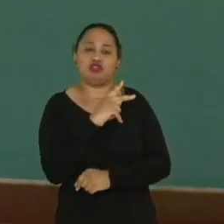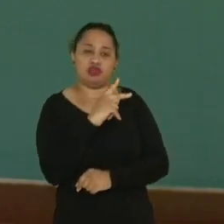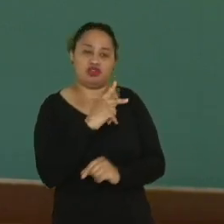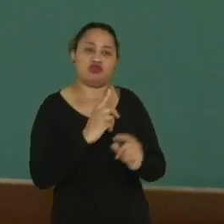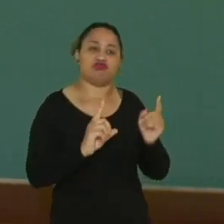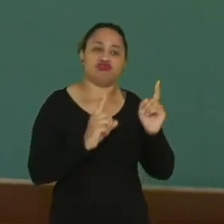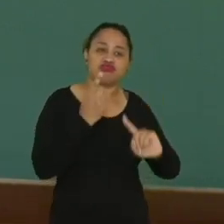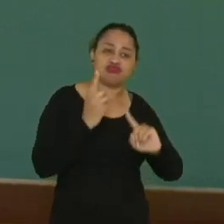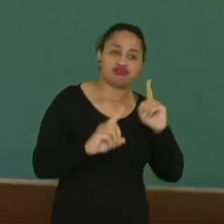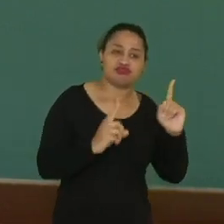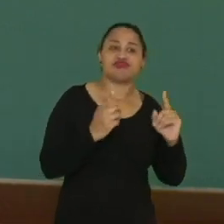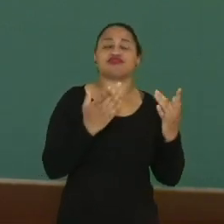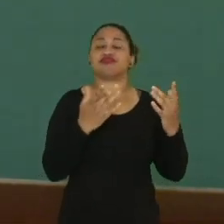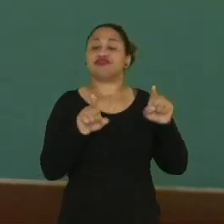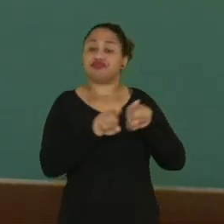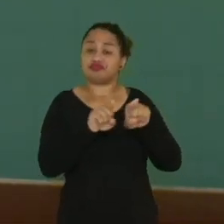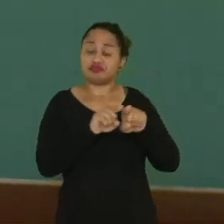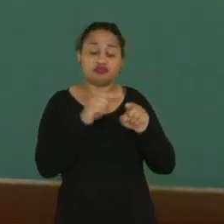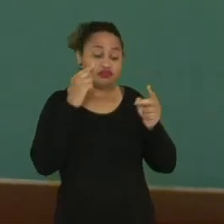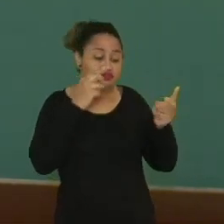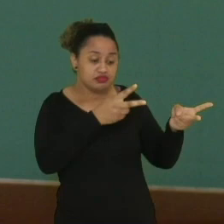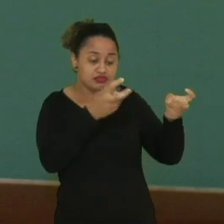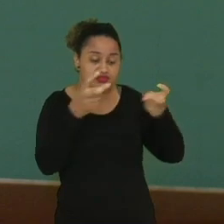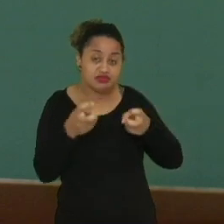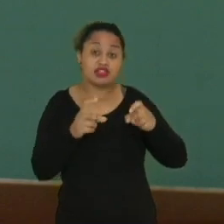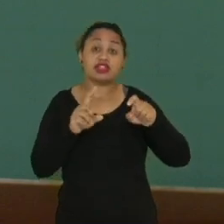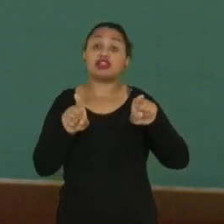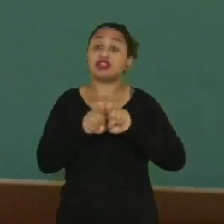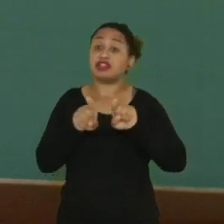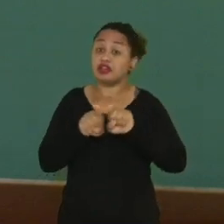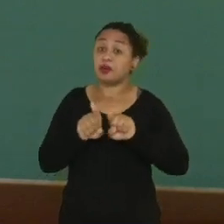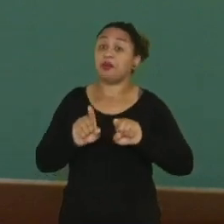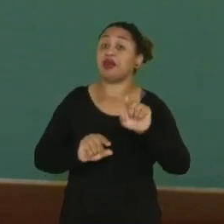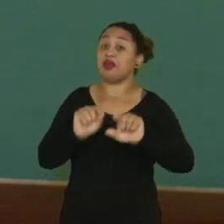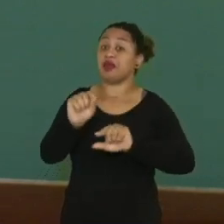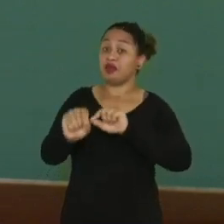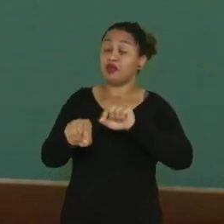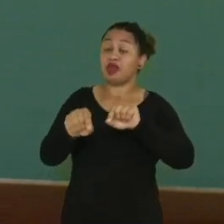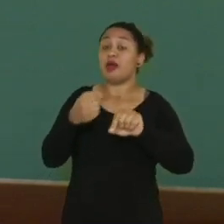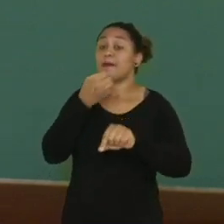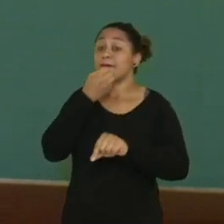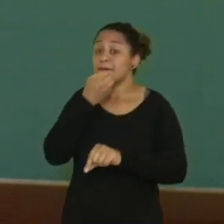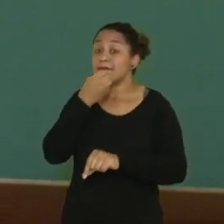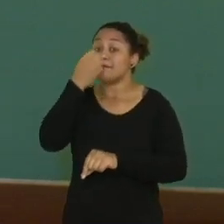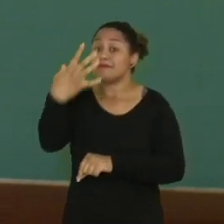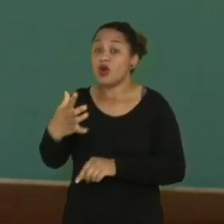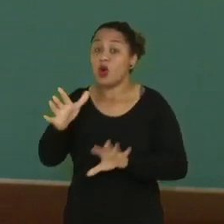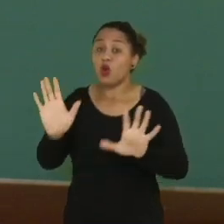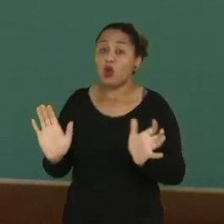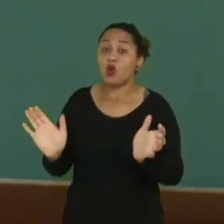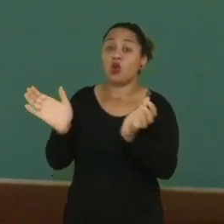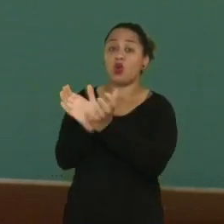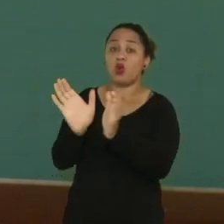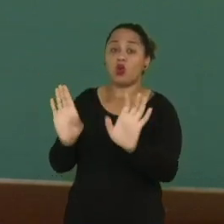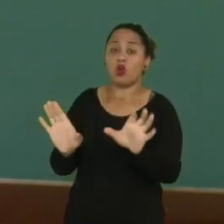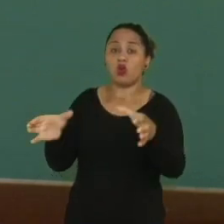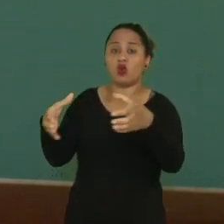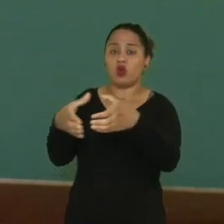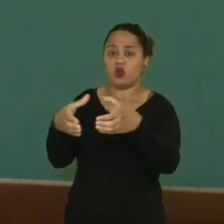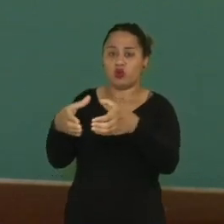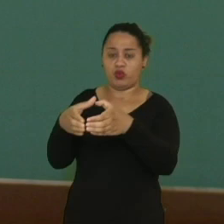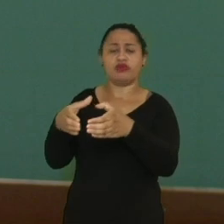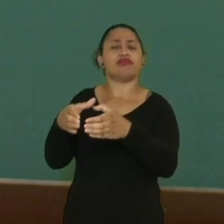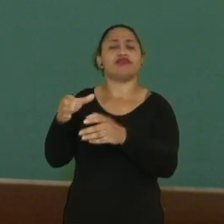divertimento, ilustração, mas eu completo. Eu digo aqui que não é só o quê? Individual, mas